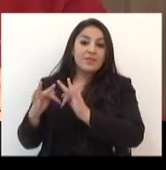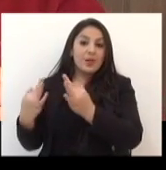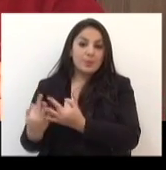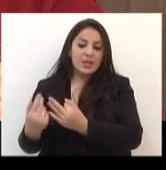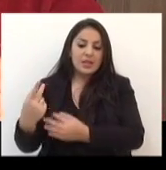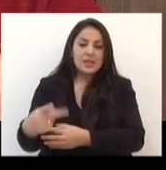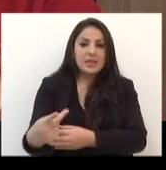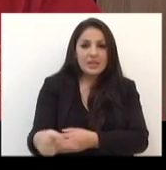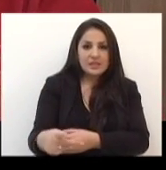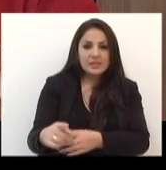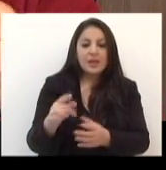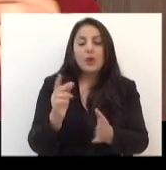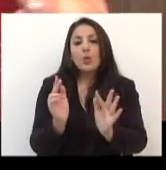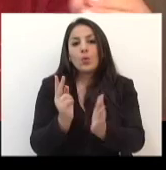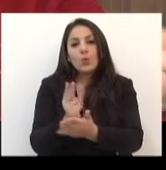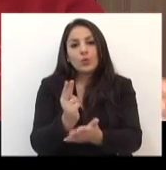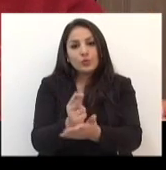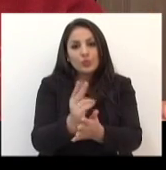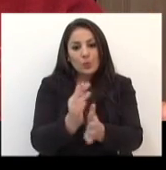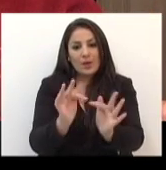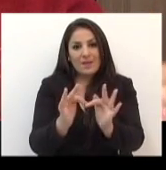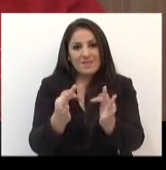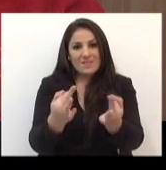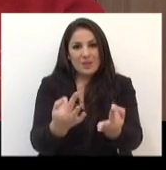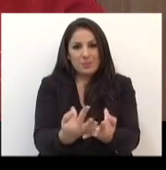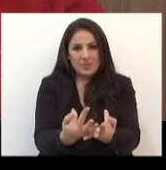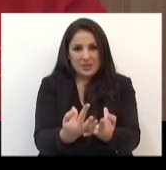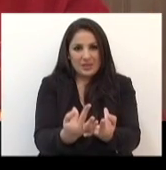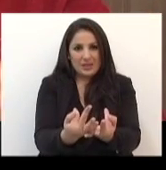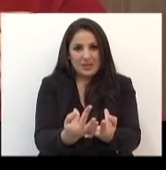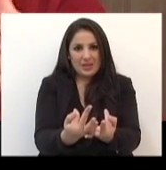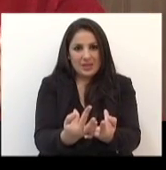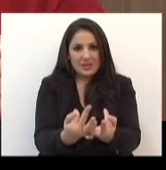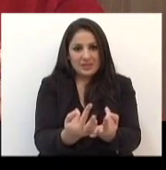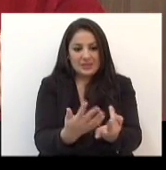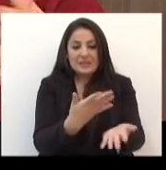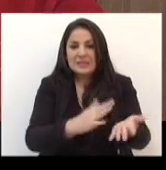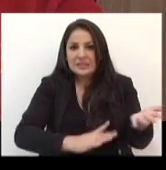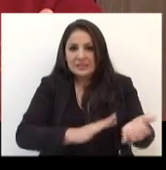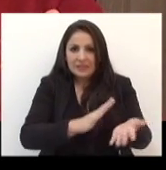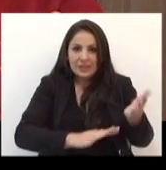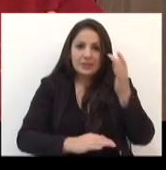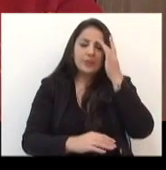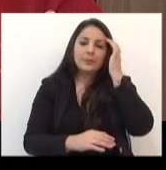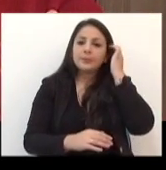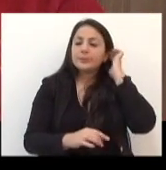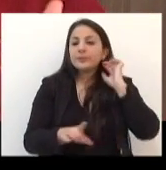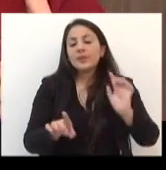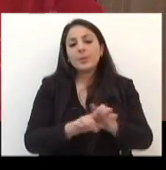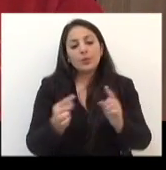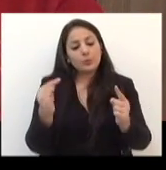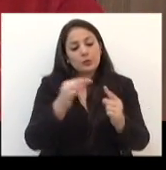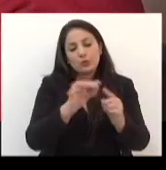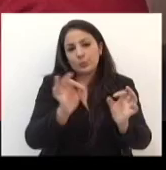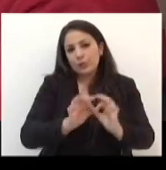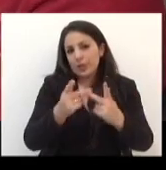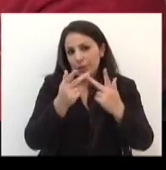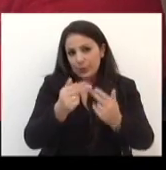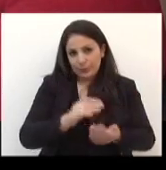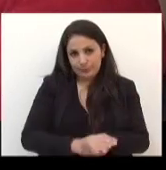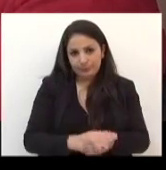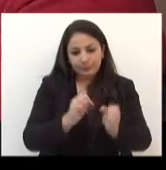que, embora tenham um caráter diferente no sentido de acolhimento, a essência do projeto é a mesma.